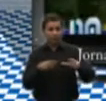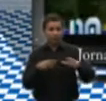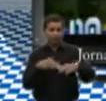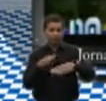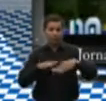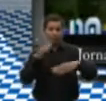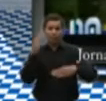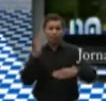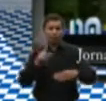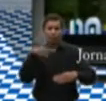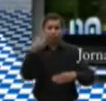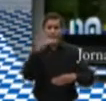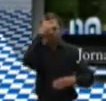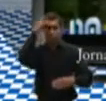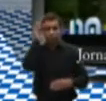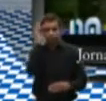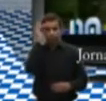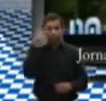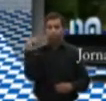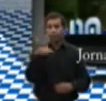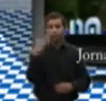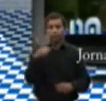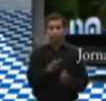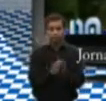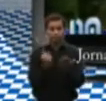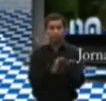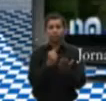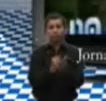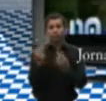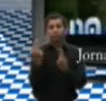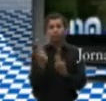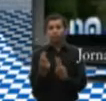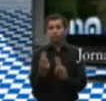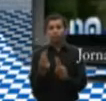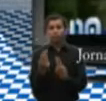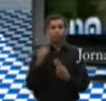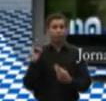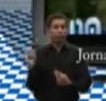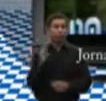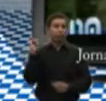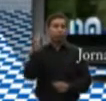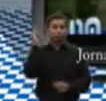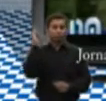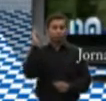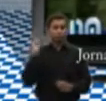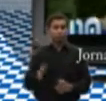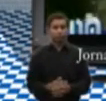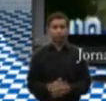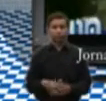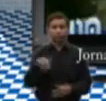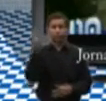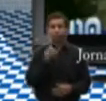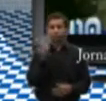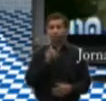que é importante é que o deficiente seja contratado com uma pessoa igual, com as mesmas obrigações para ter os mesmos direitos.